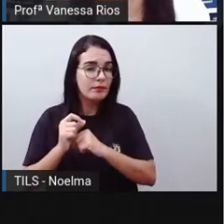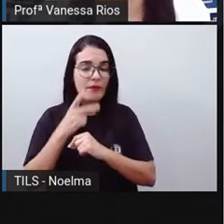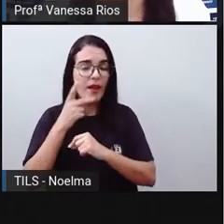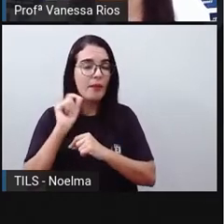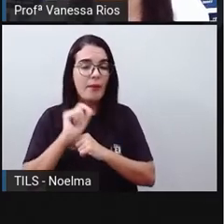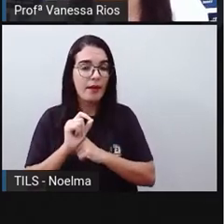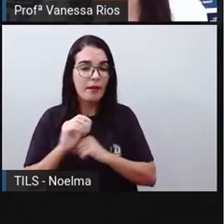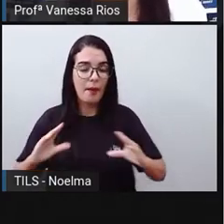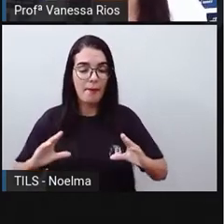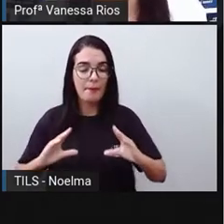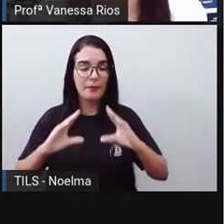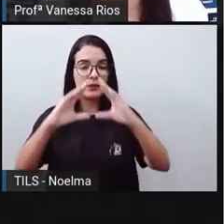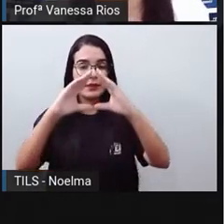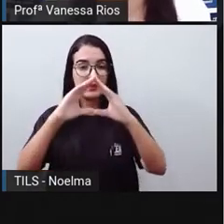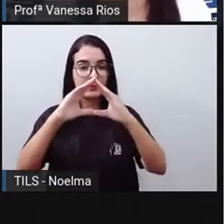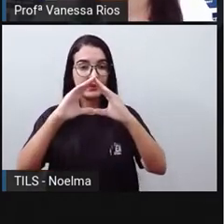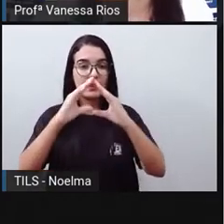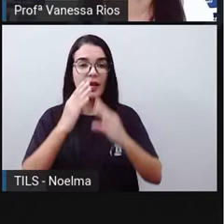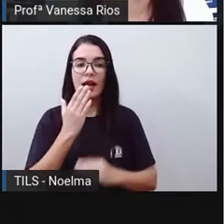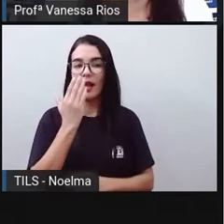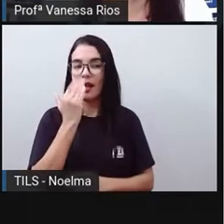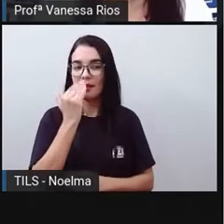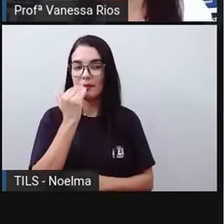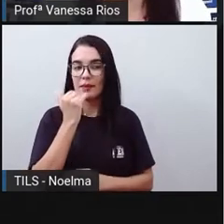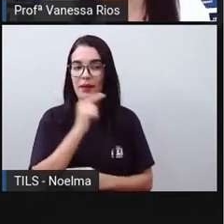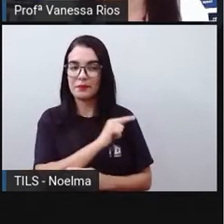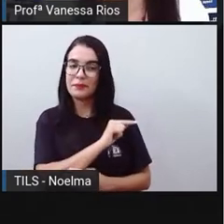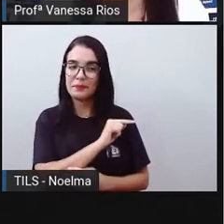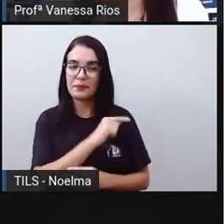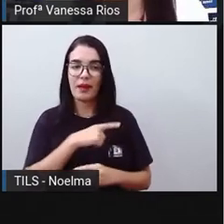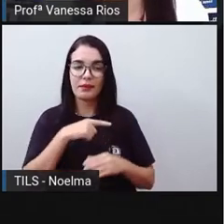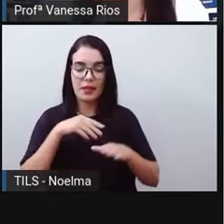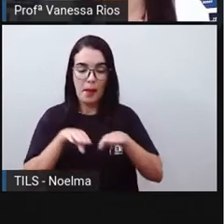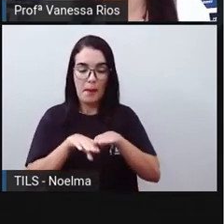pouquinho sobre a pirâmide alimentar. A gente